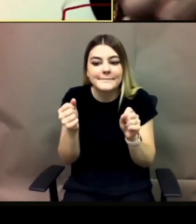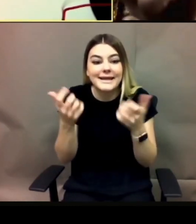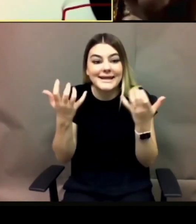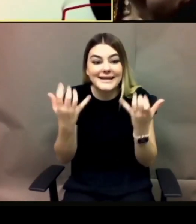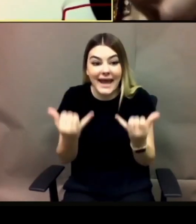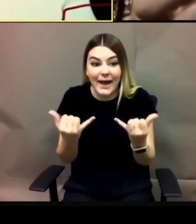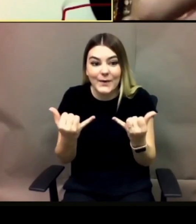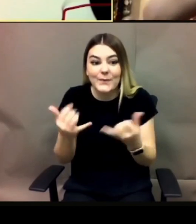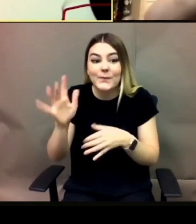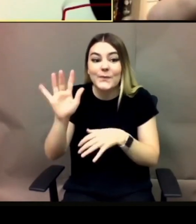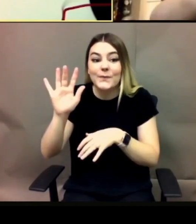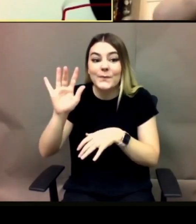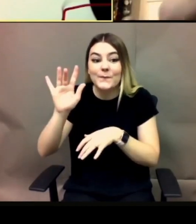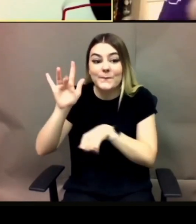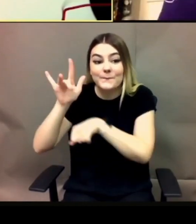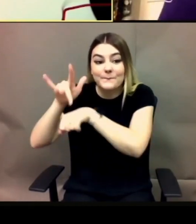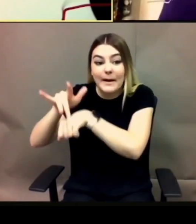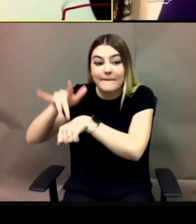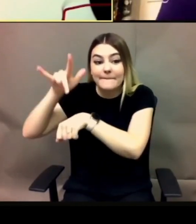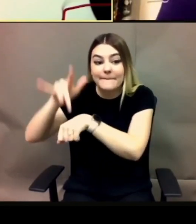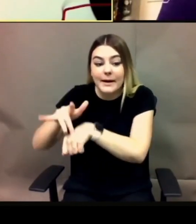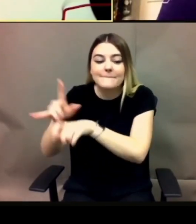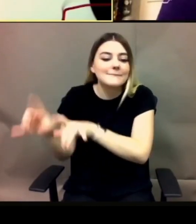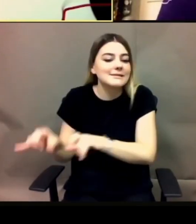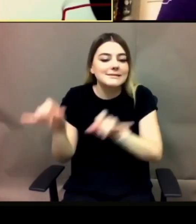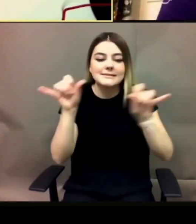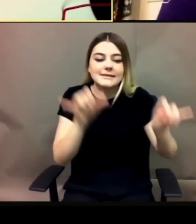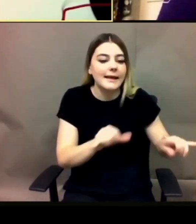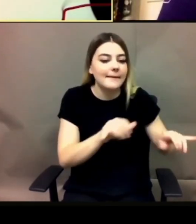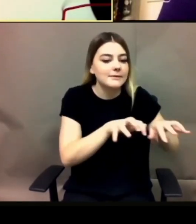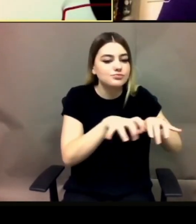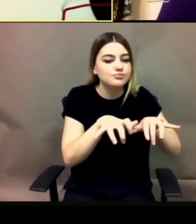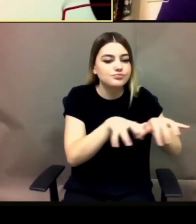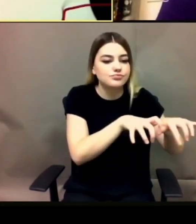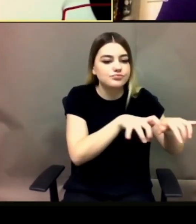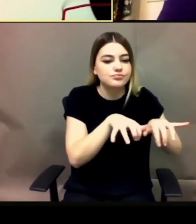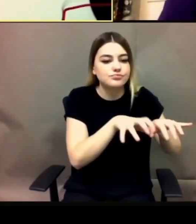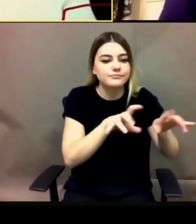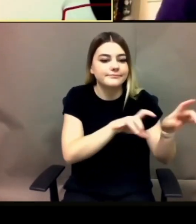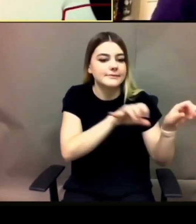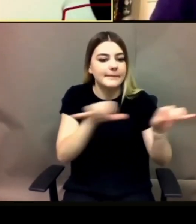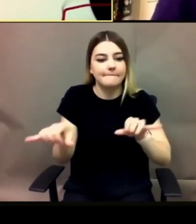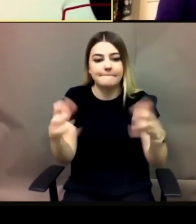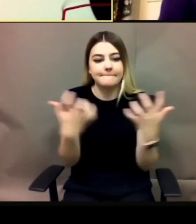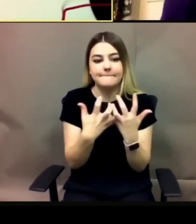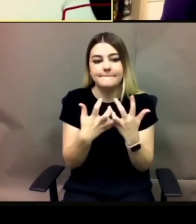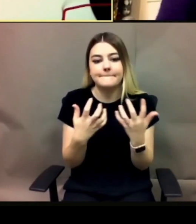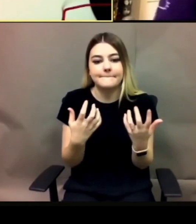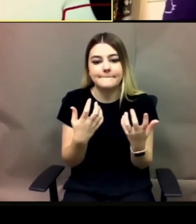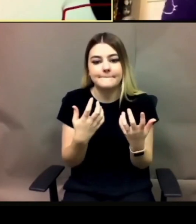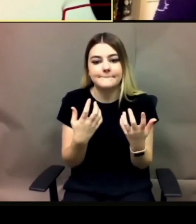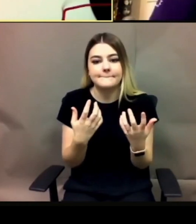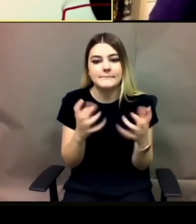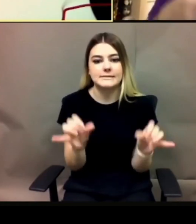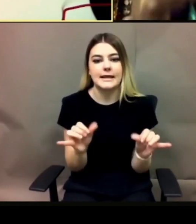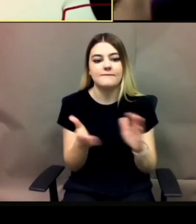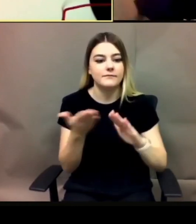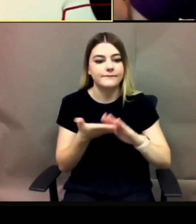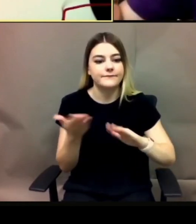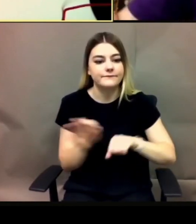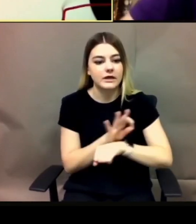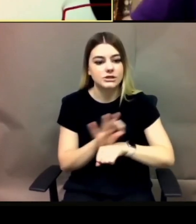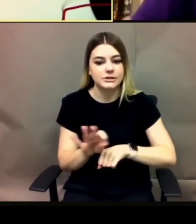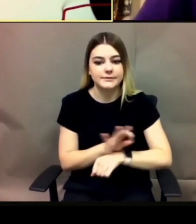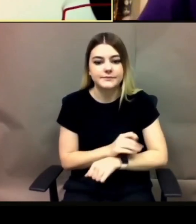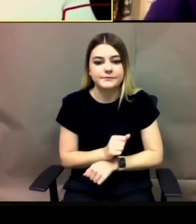apertar uma das teclas do teclado. E nessa versão do papelão, que qualquer pessoa pode fazer sem nenhum